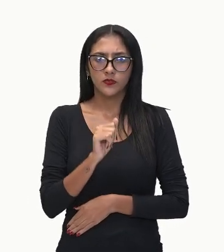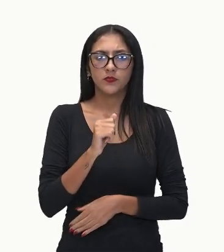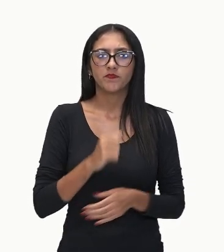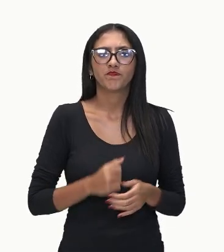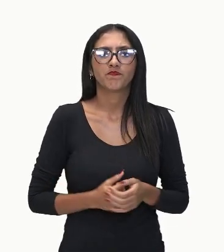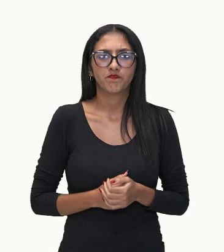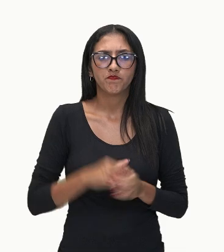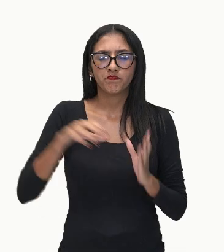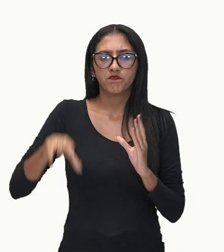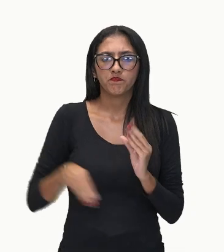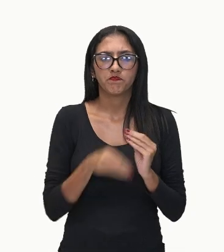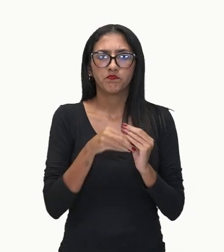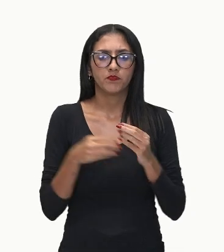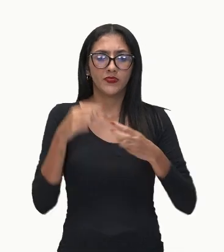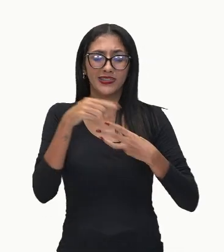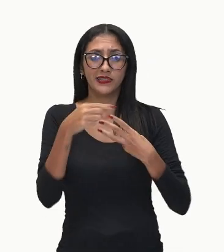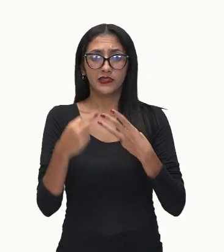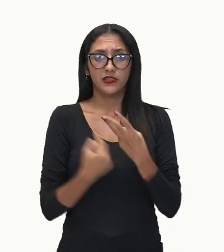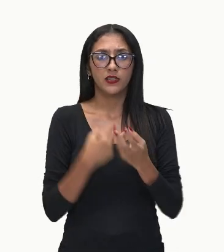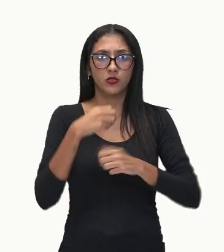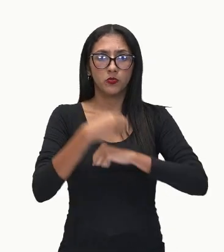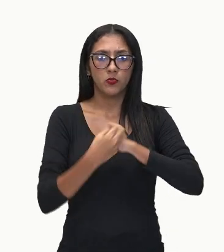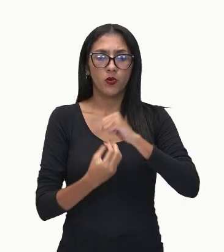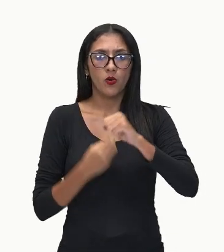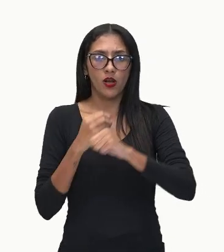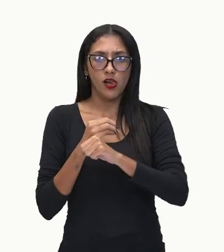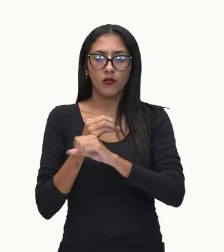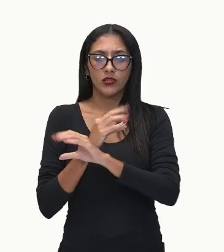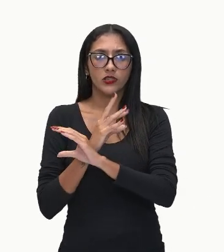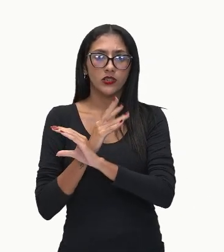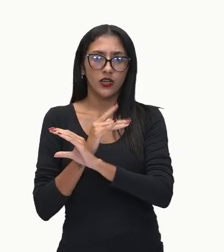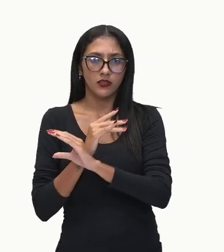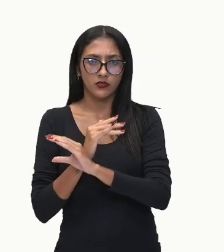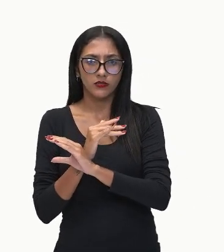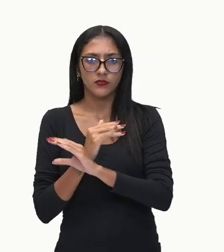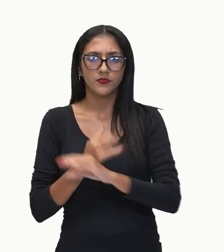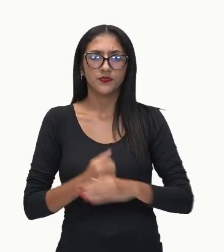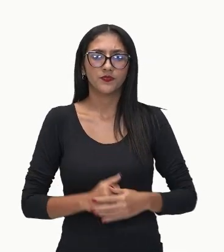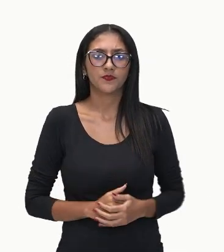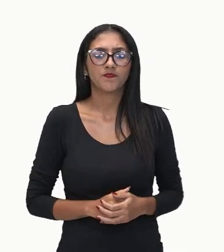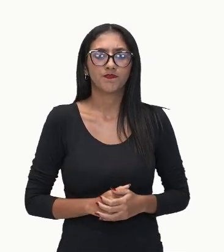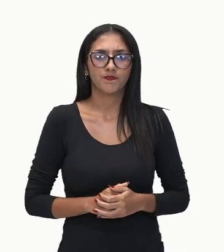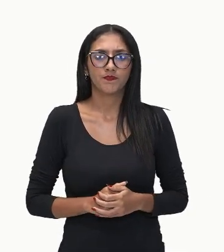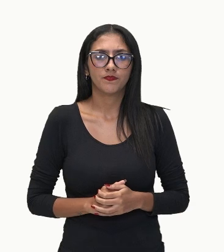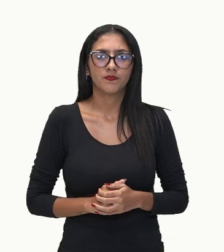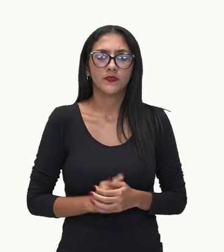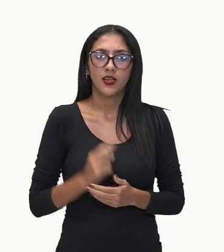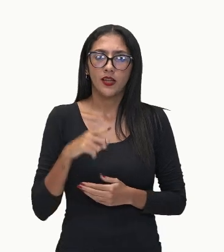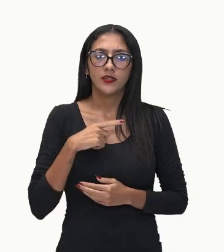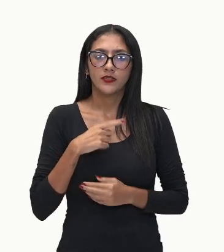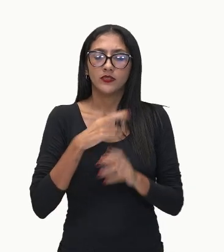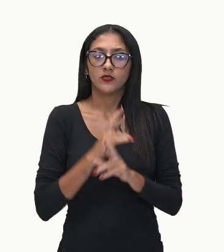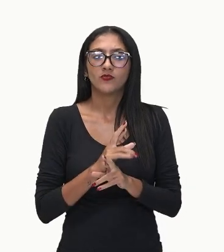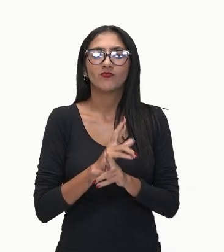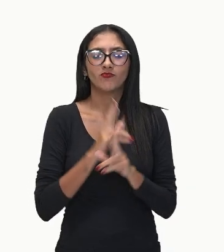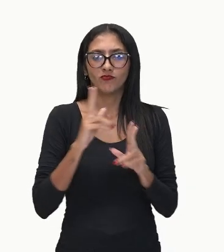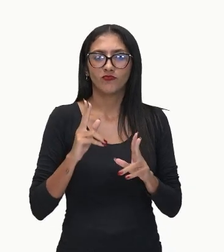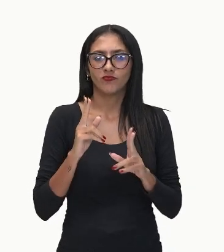3 moléculas de ácidos graxos, tá? Essa diferença, né? A gente vai